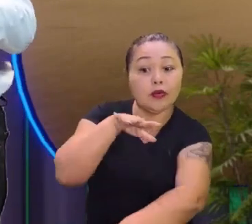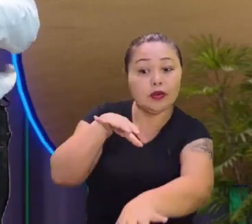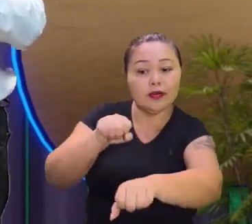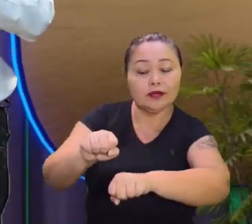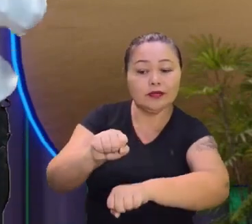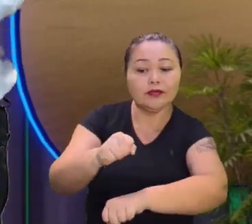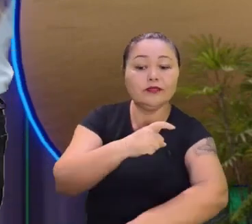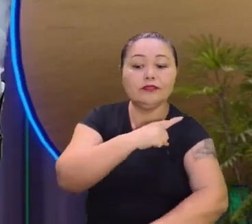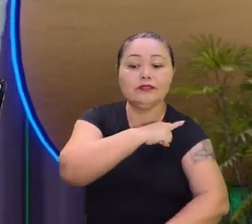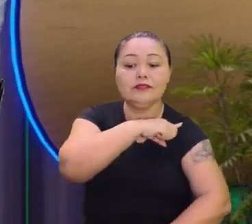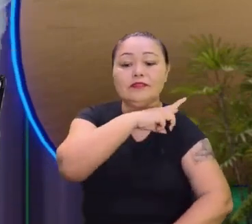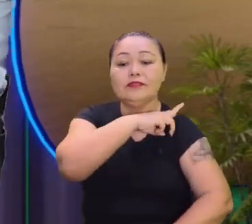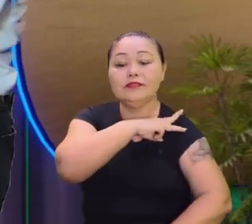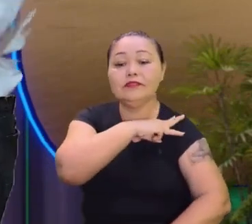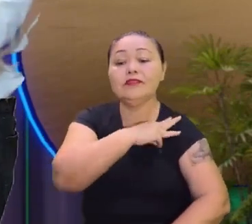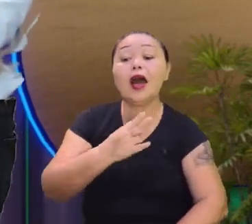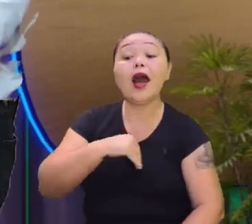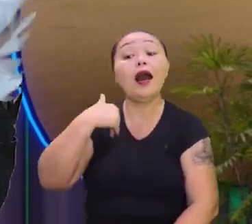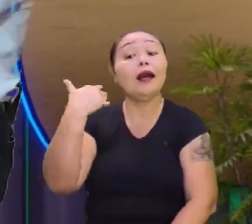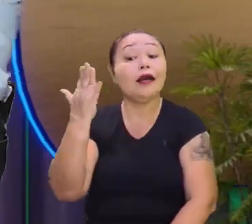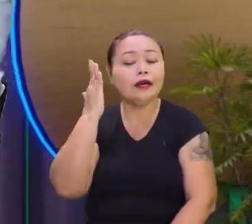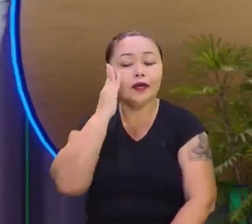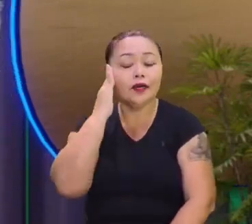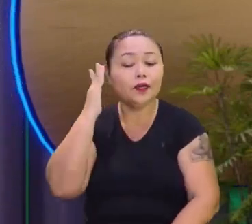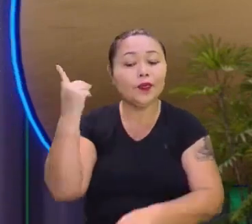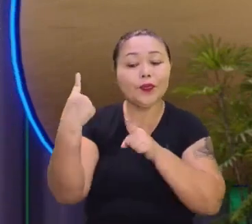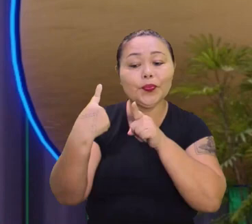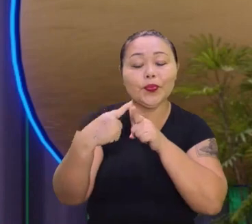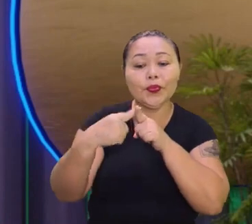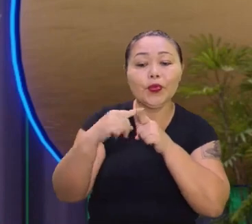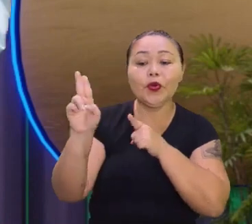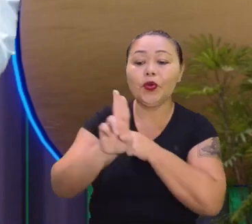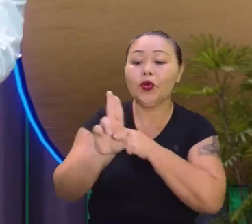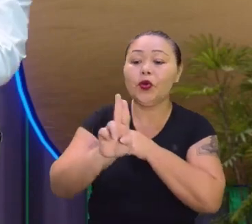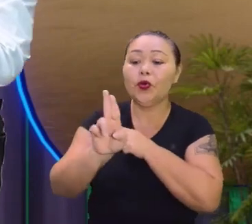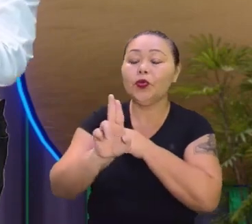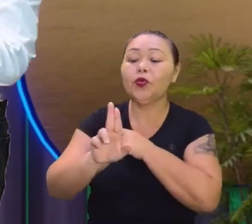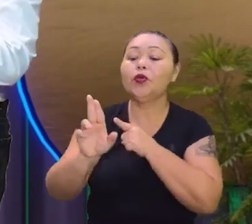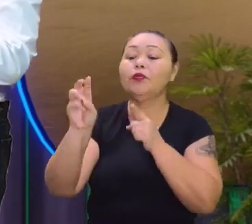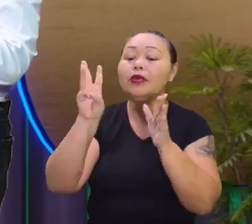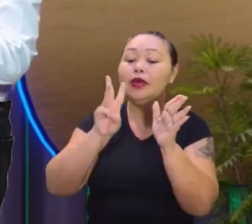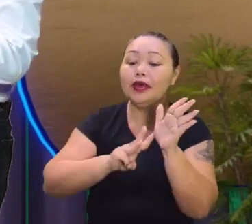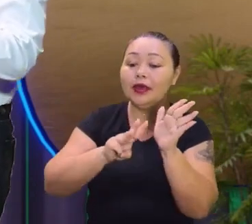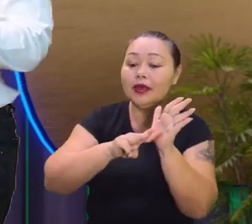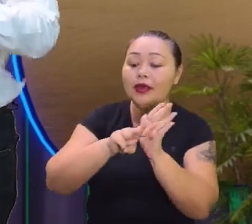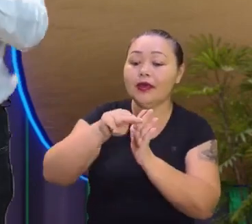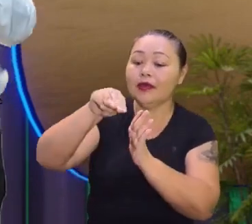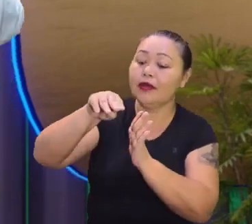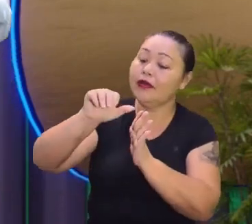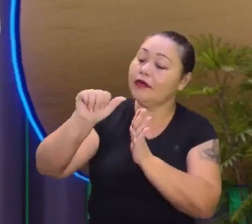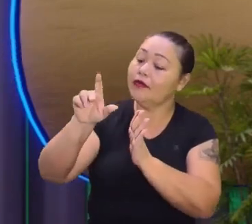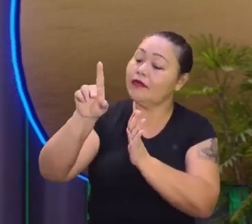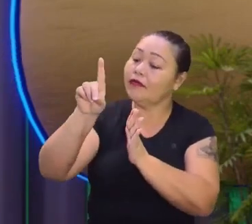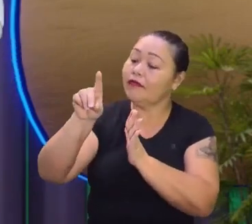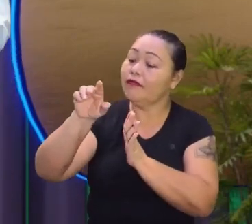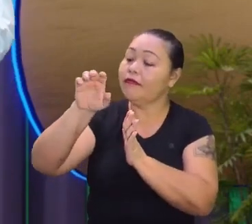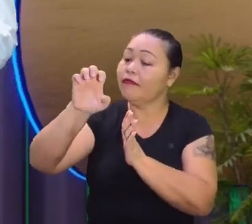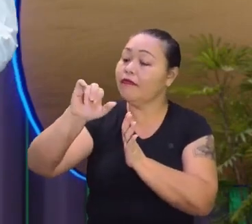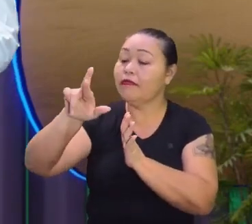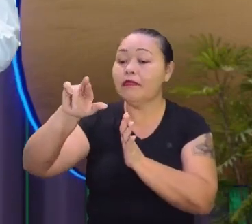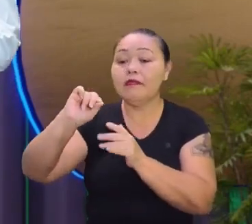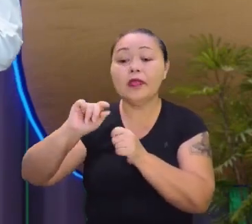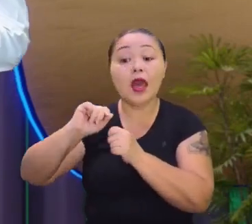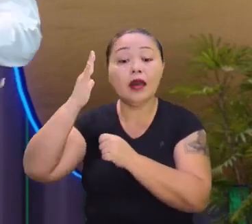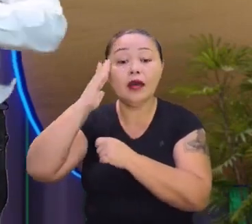grau na época, né? Aí que eu fui entender por que o nome é Rio Madeira. E eu tinha visto quando